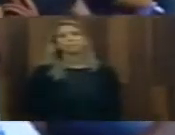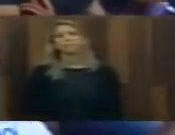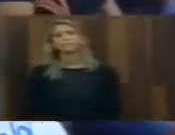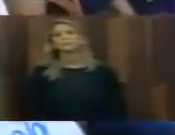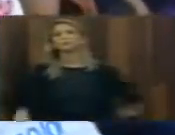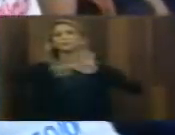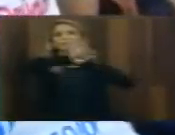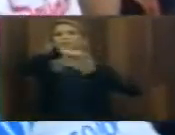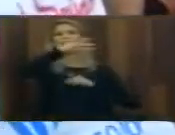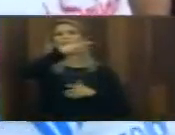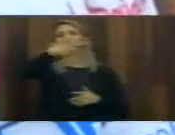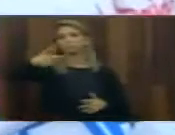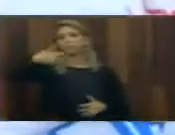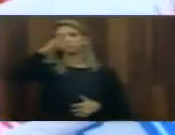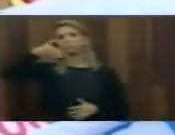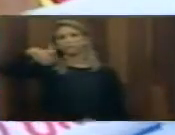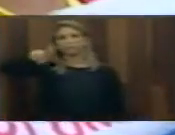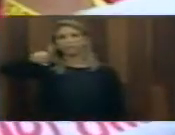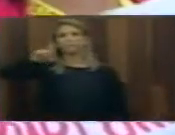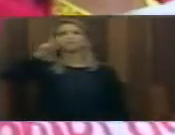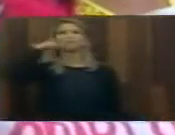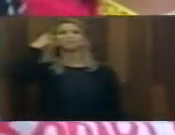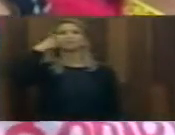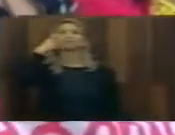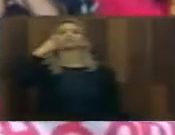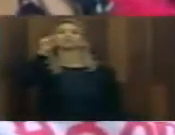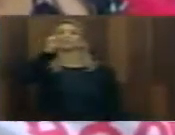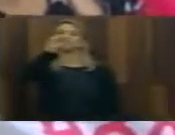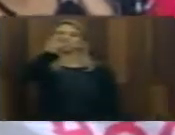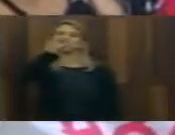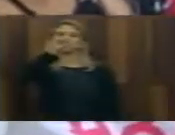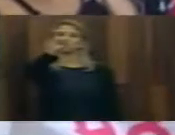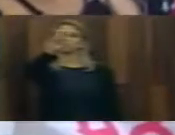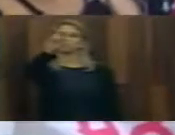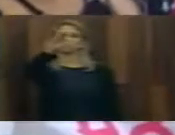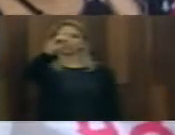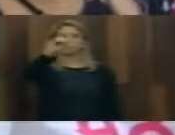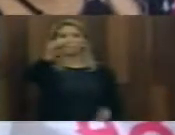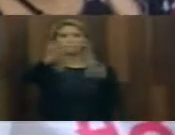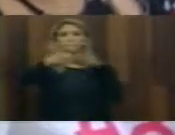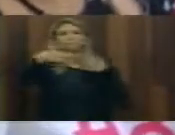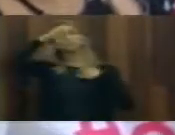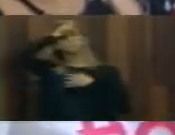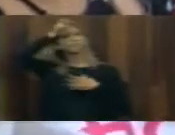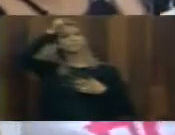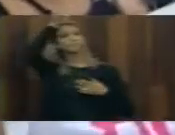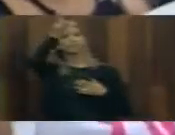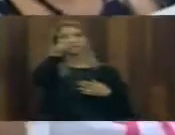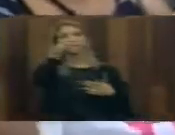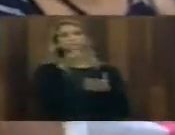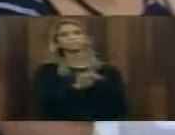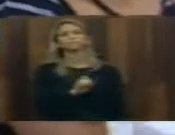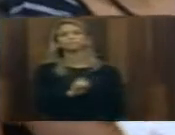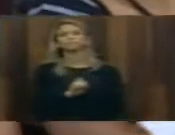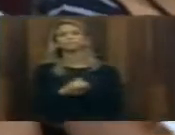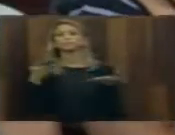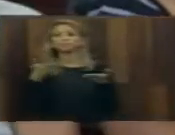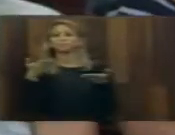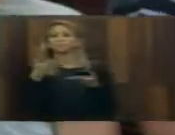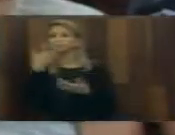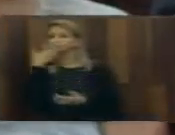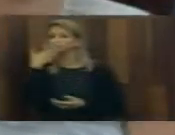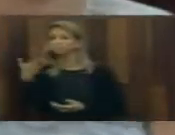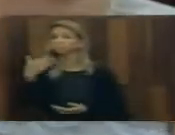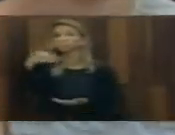Indicação 422/19, promovente Silvio Davi, solicita ao excelentíssimo prefeito que determine a secretaria competente com a